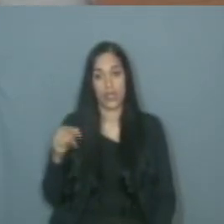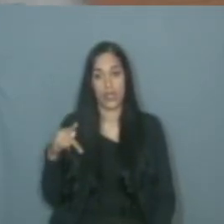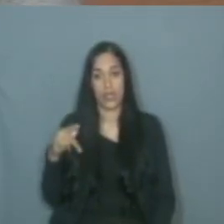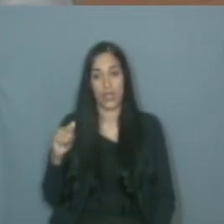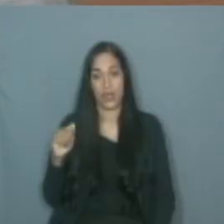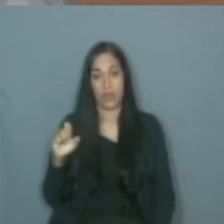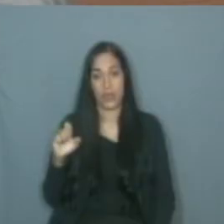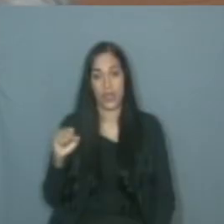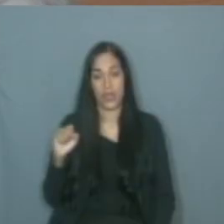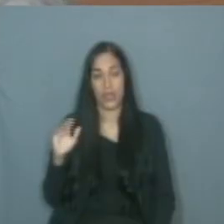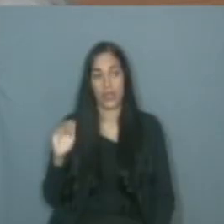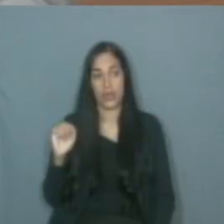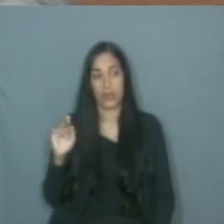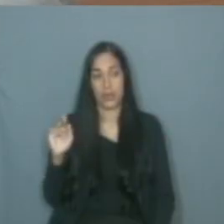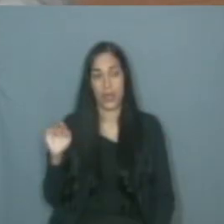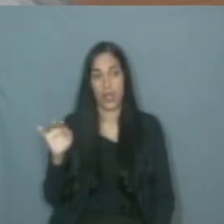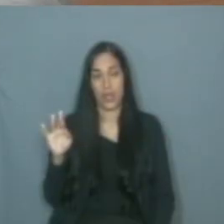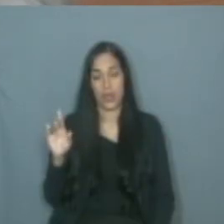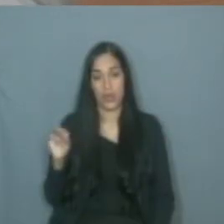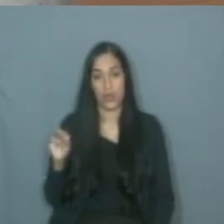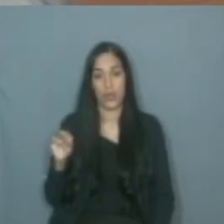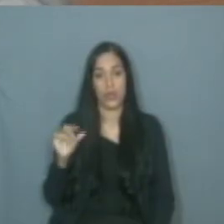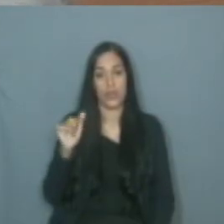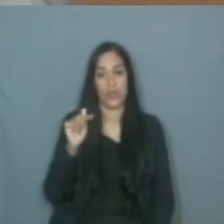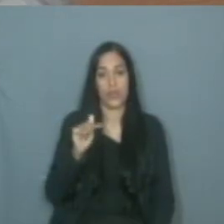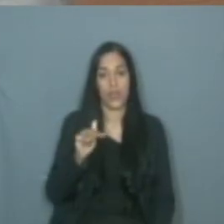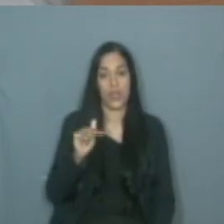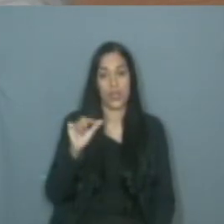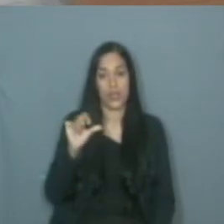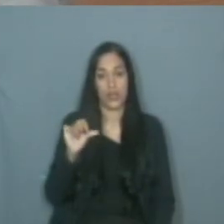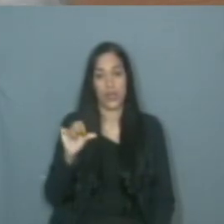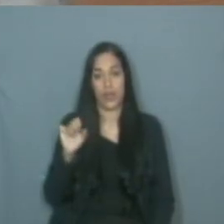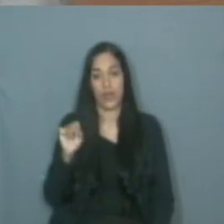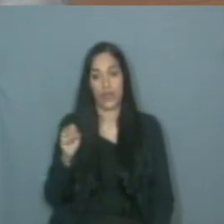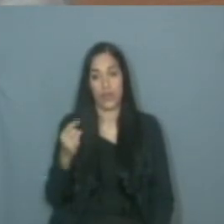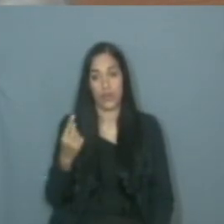do 7891 ao 7901.